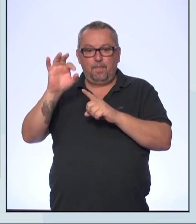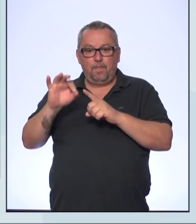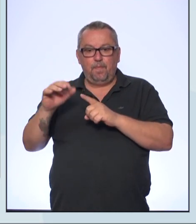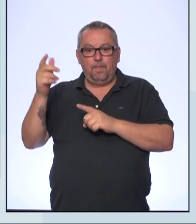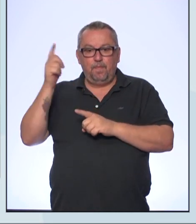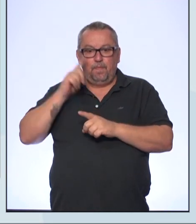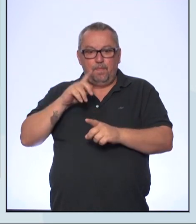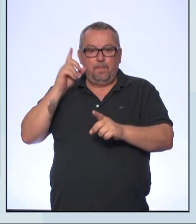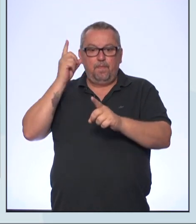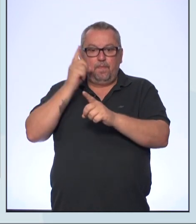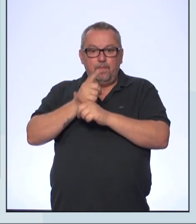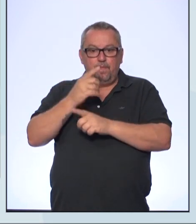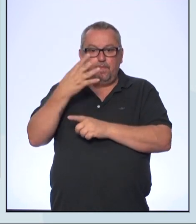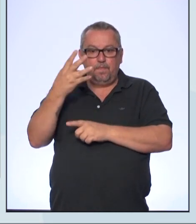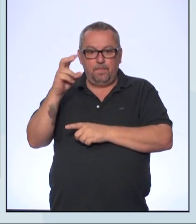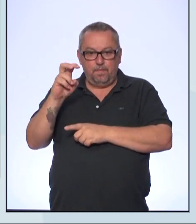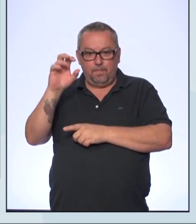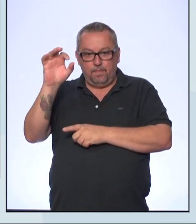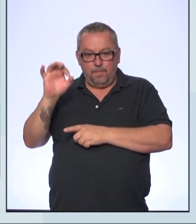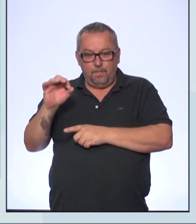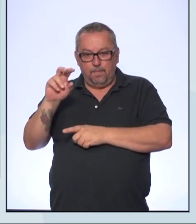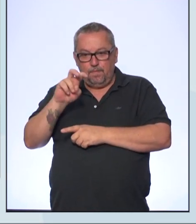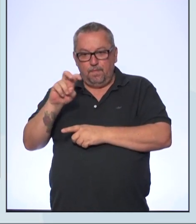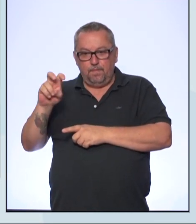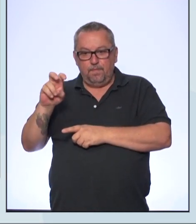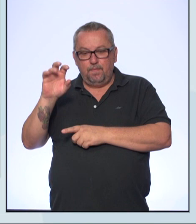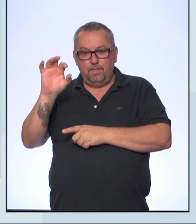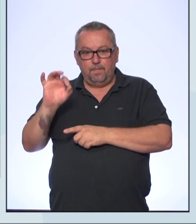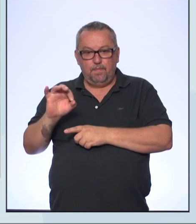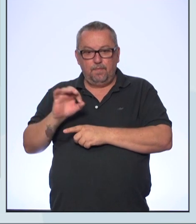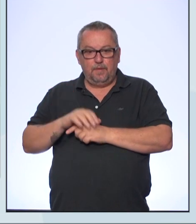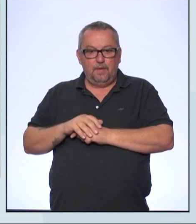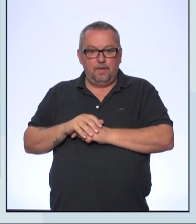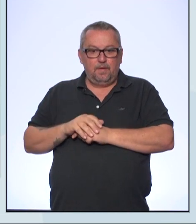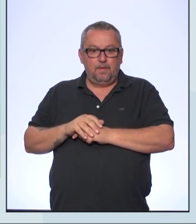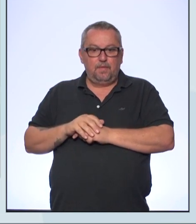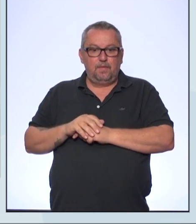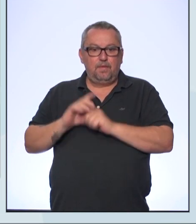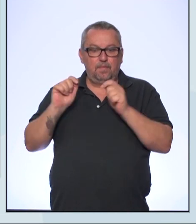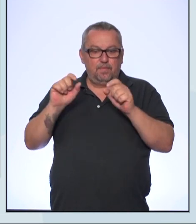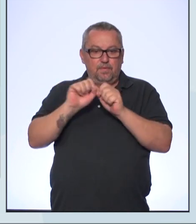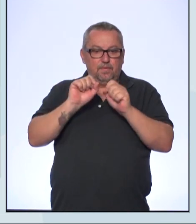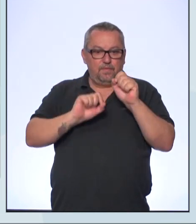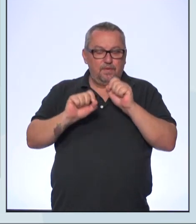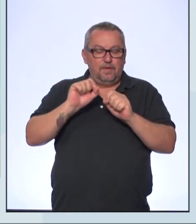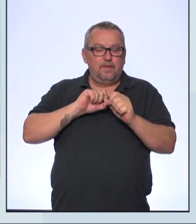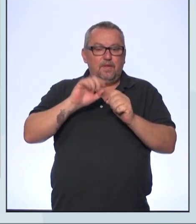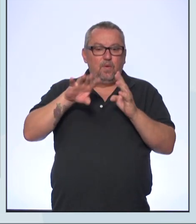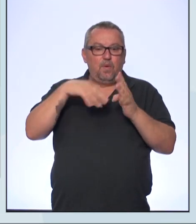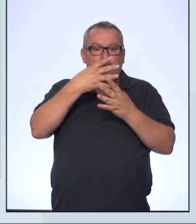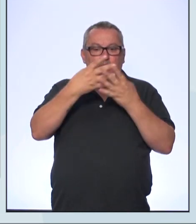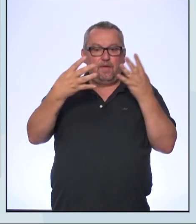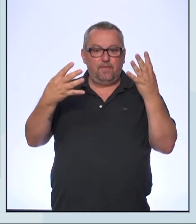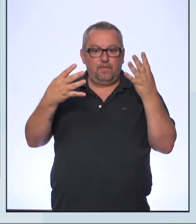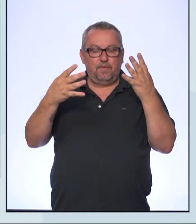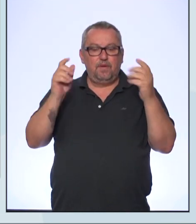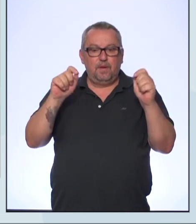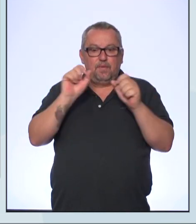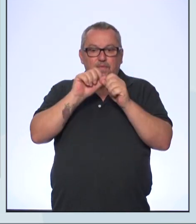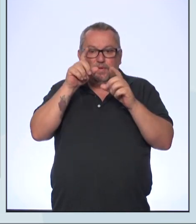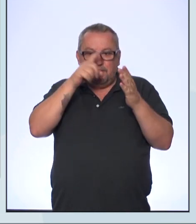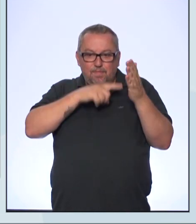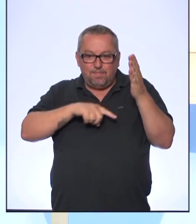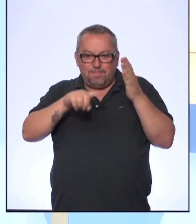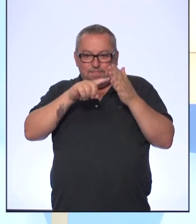vou achar 45% e 50%. Olha que legal, eu posso até construir um gráfico. É uma das formas, é um